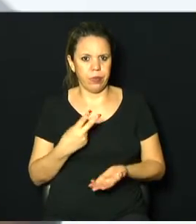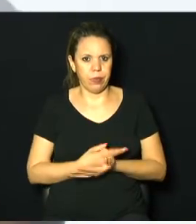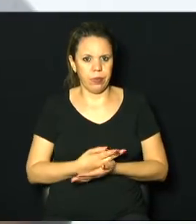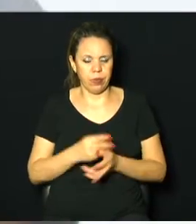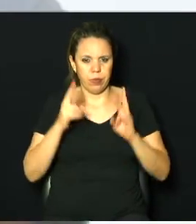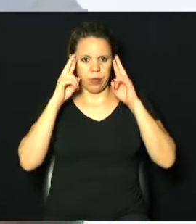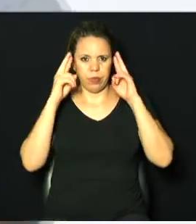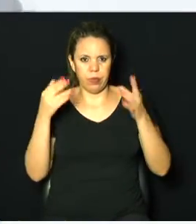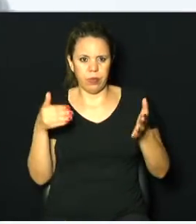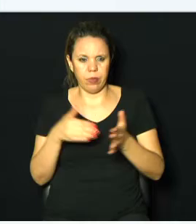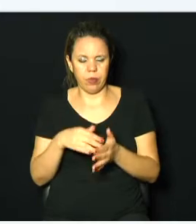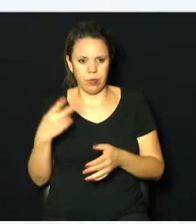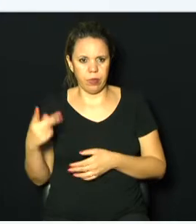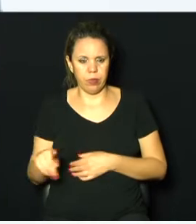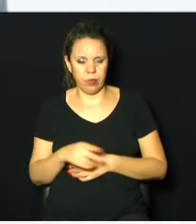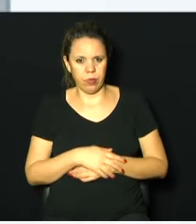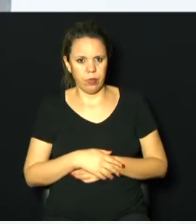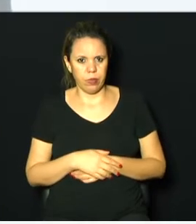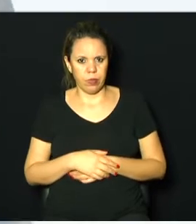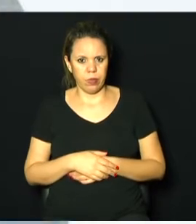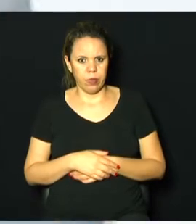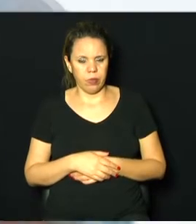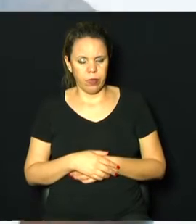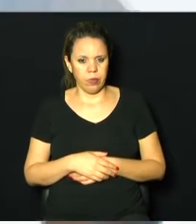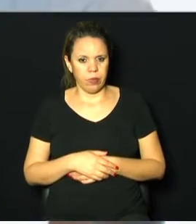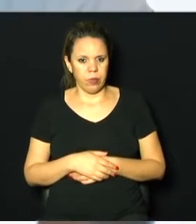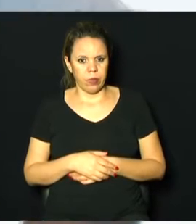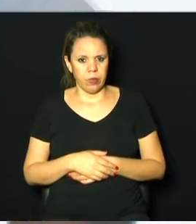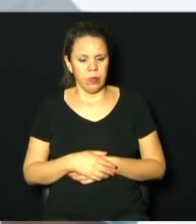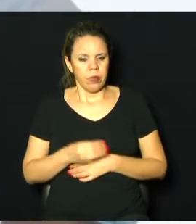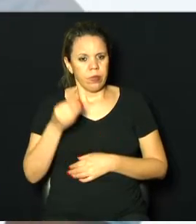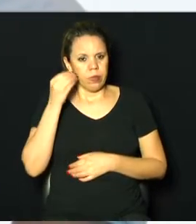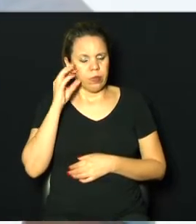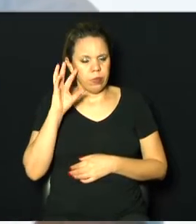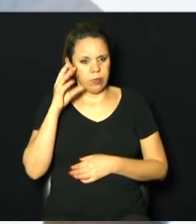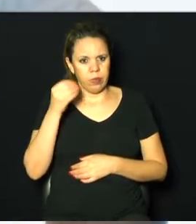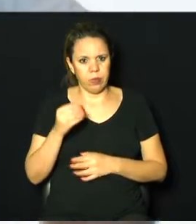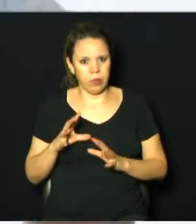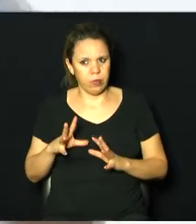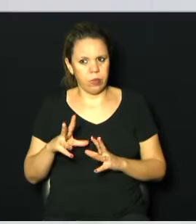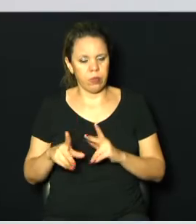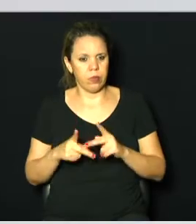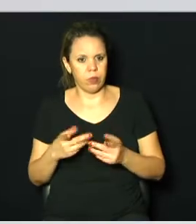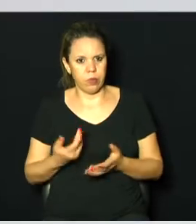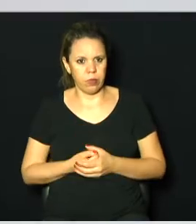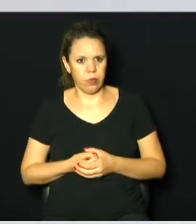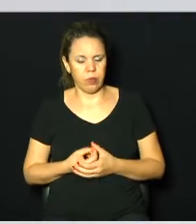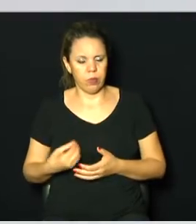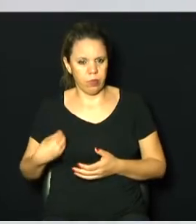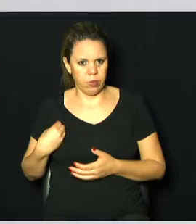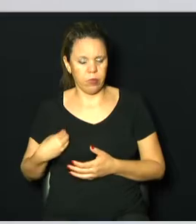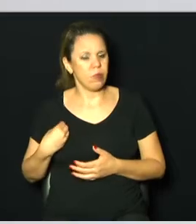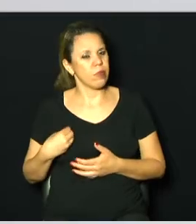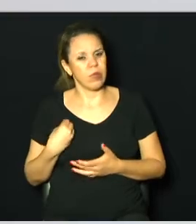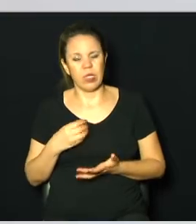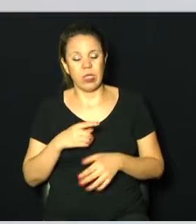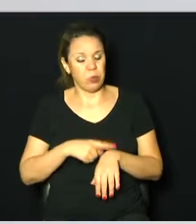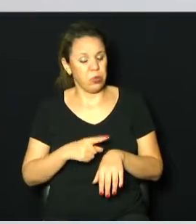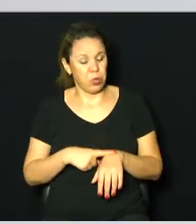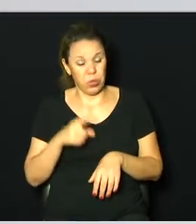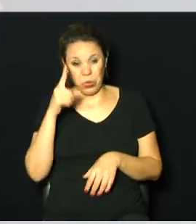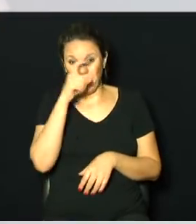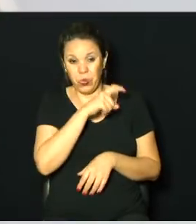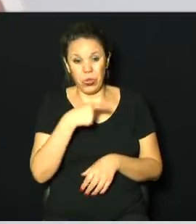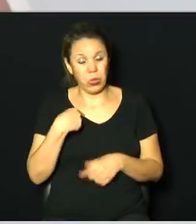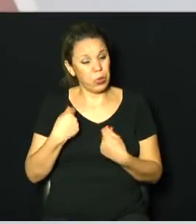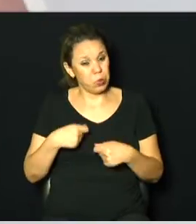Saber respeitar o limite do na outro? verdade, isso é tentar entender que todos estão, né, vivendo essa fragilidade e eu